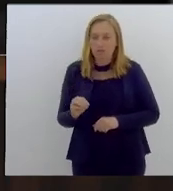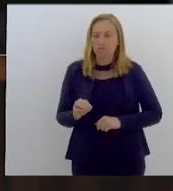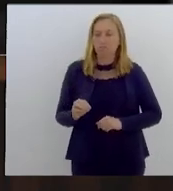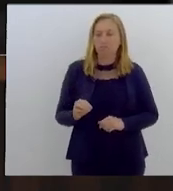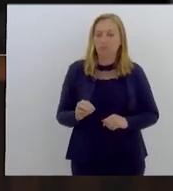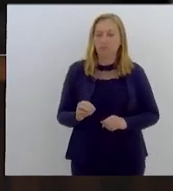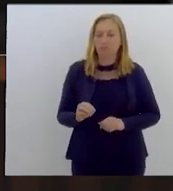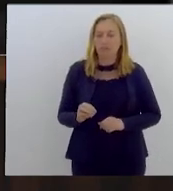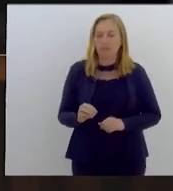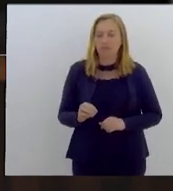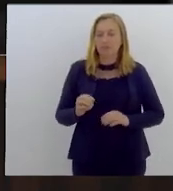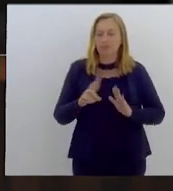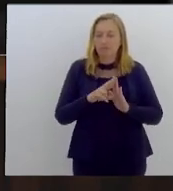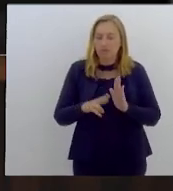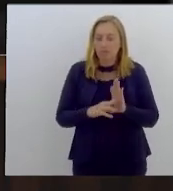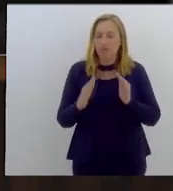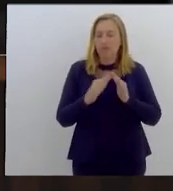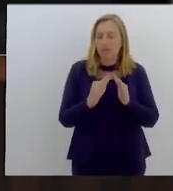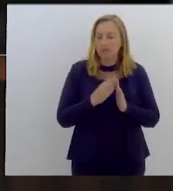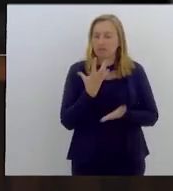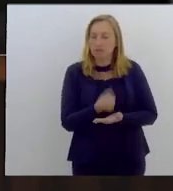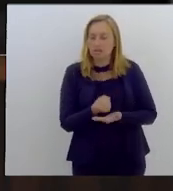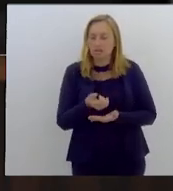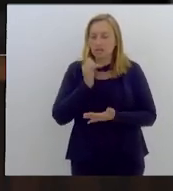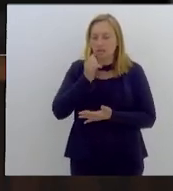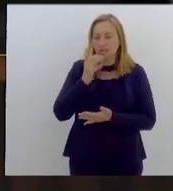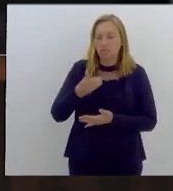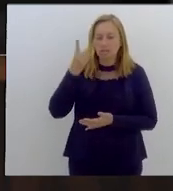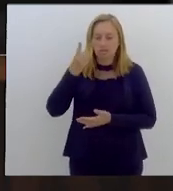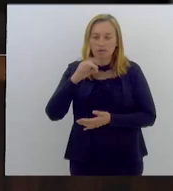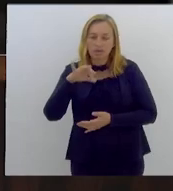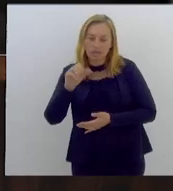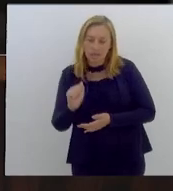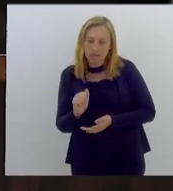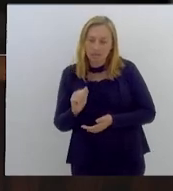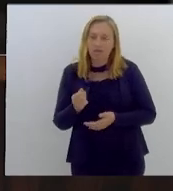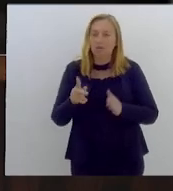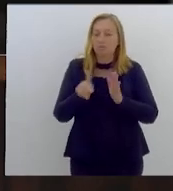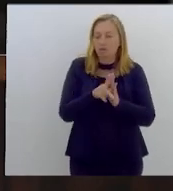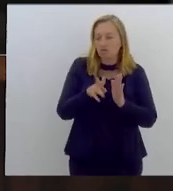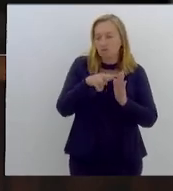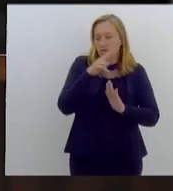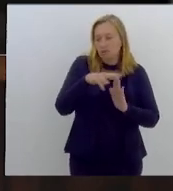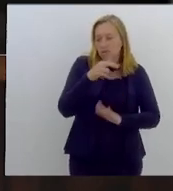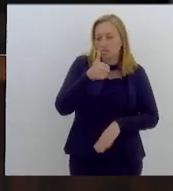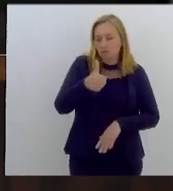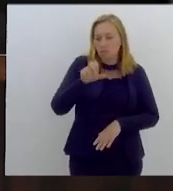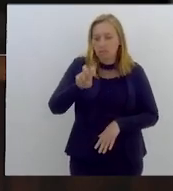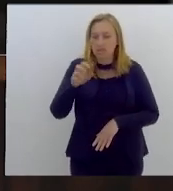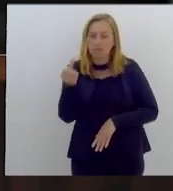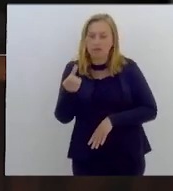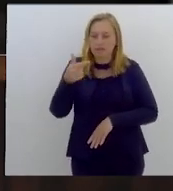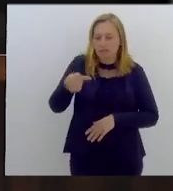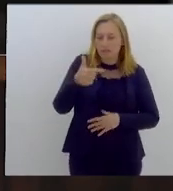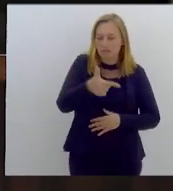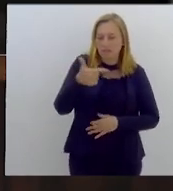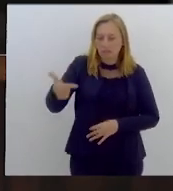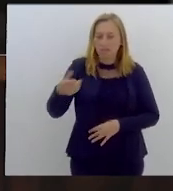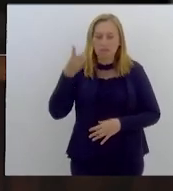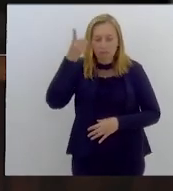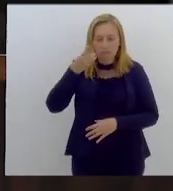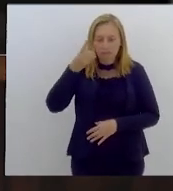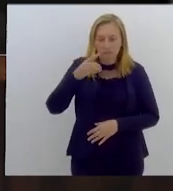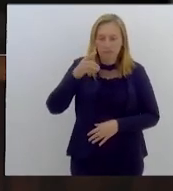Capucci, parecida da Comissão de Normas Internas, favorável, relator Márcio Canella. Projeto de resolução número 1567-22, de autoria do deputado